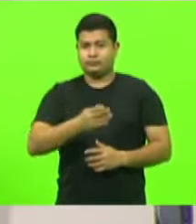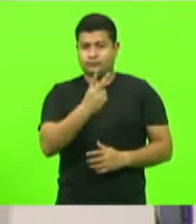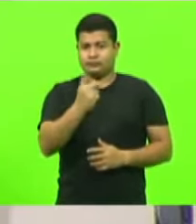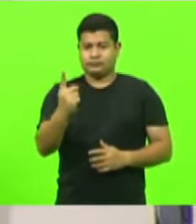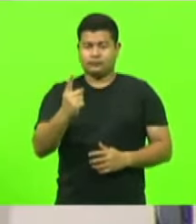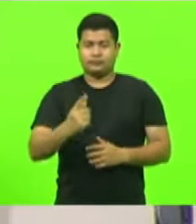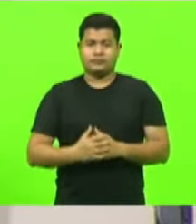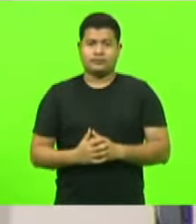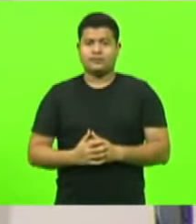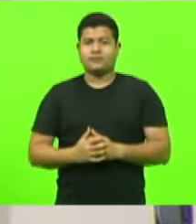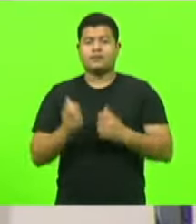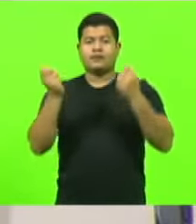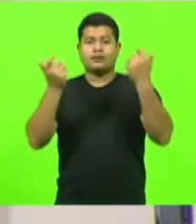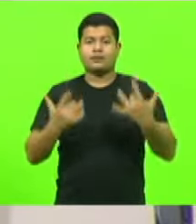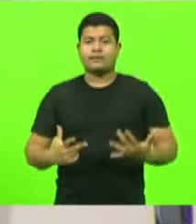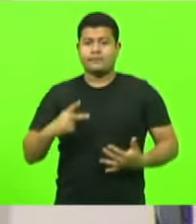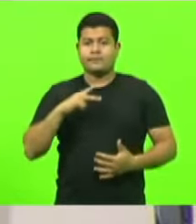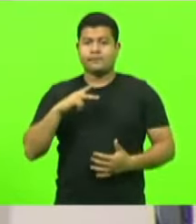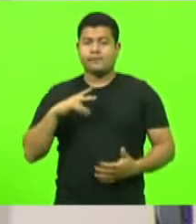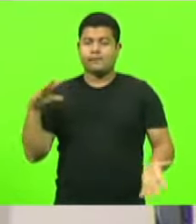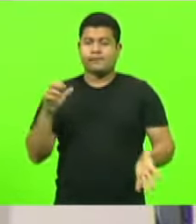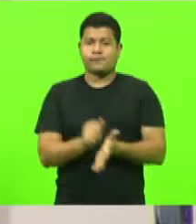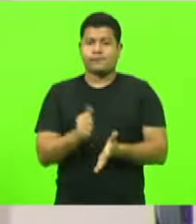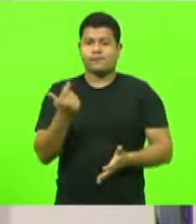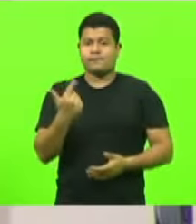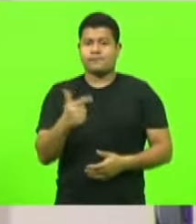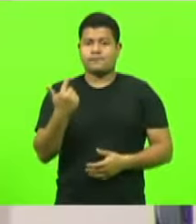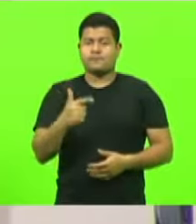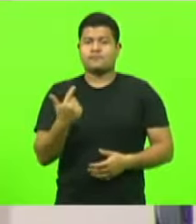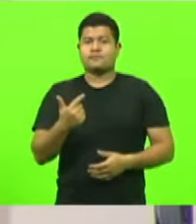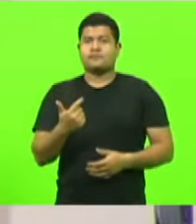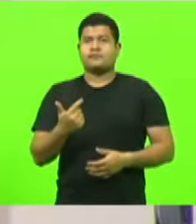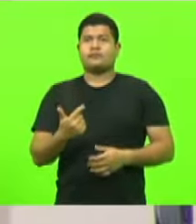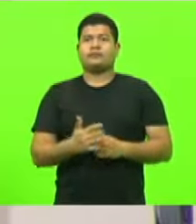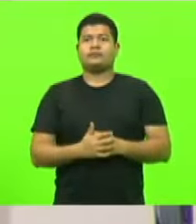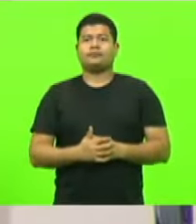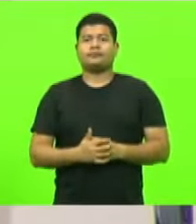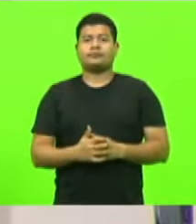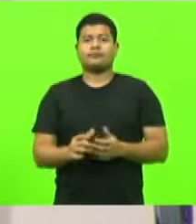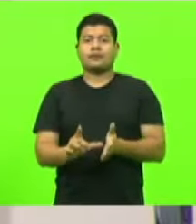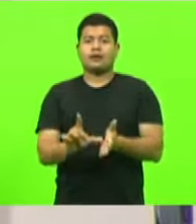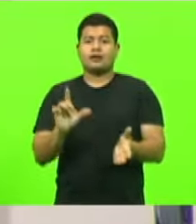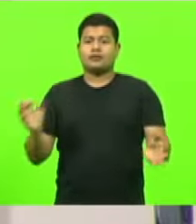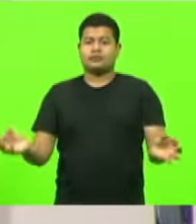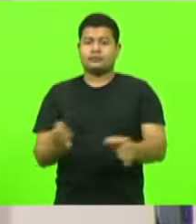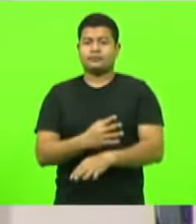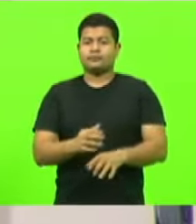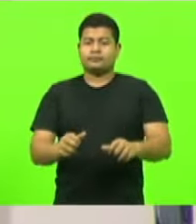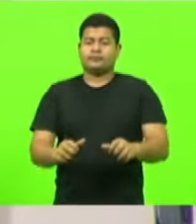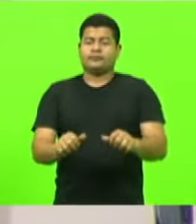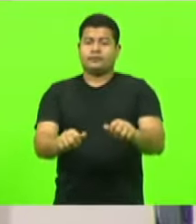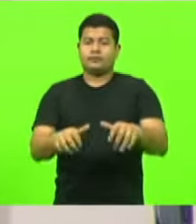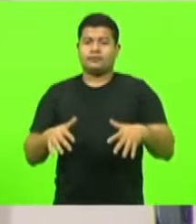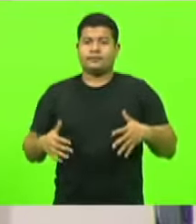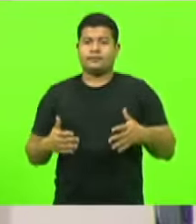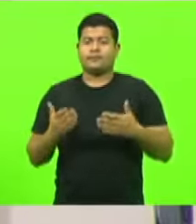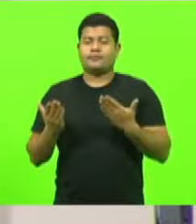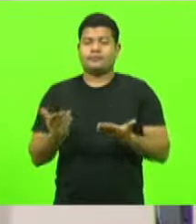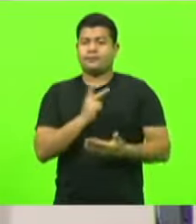1737/2021. Explicações pessoais. Não houve oradores inscritos. Nada mais havendo, o senhor presidente, antes de encerrar a